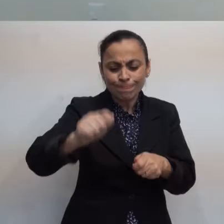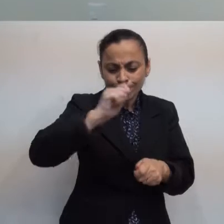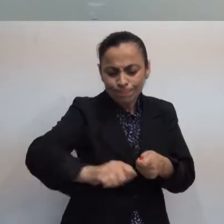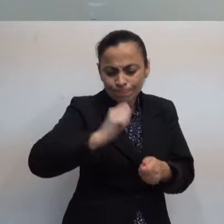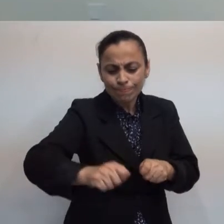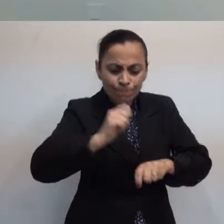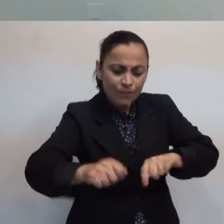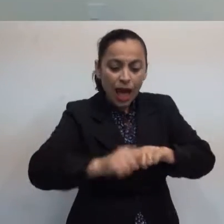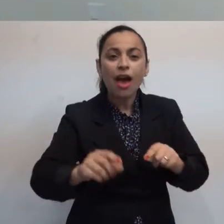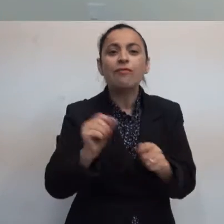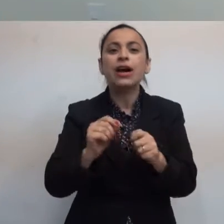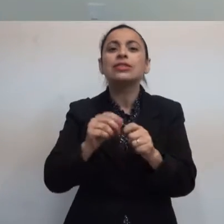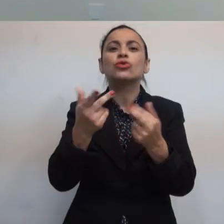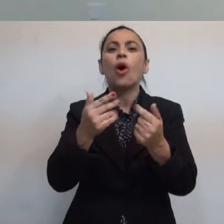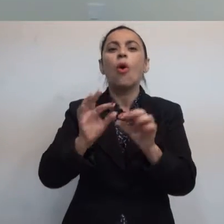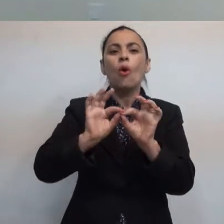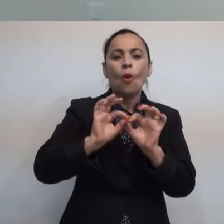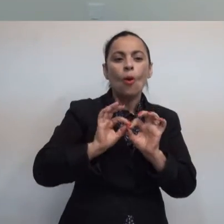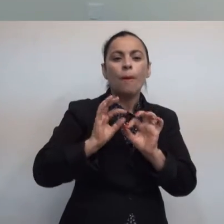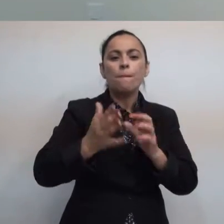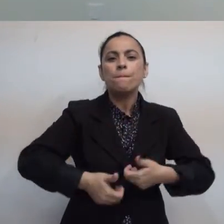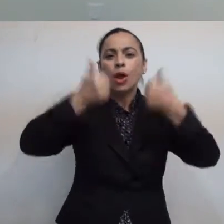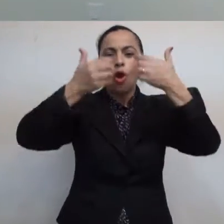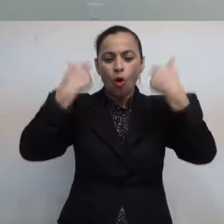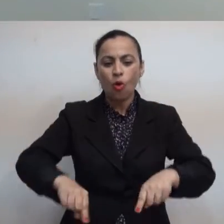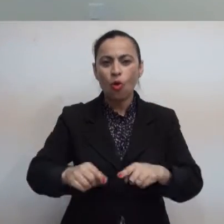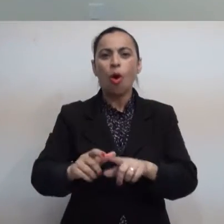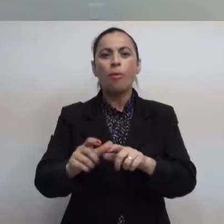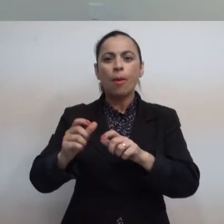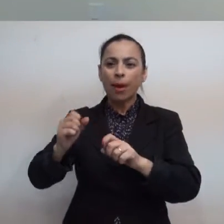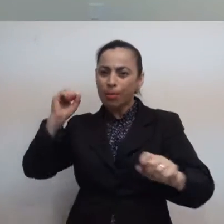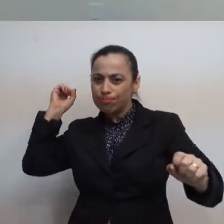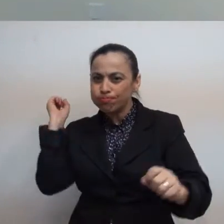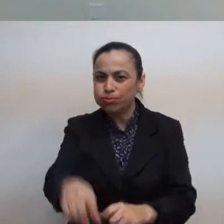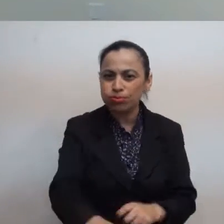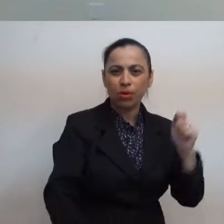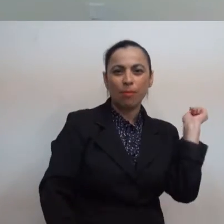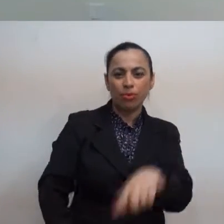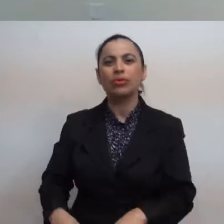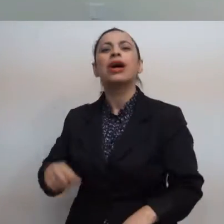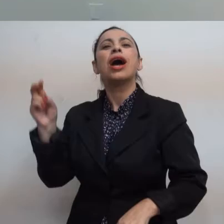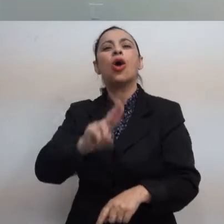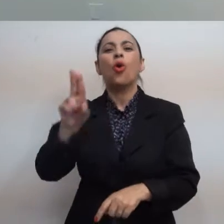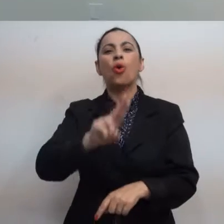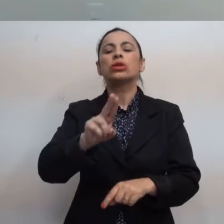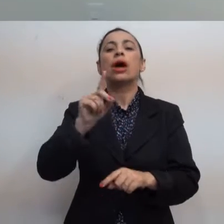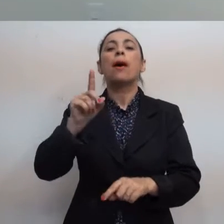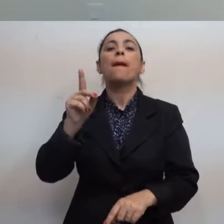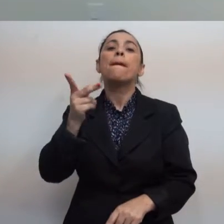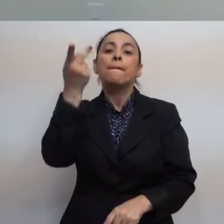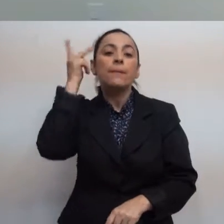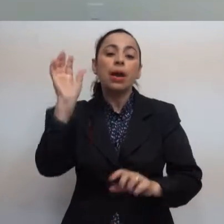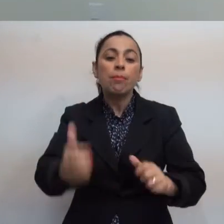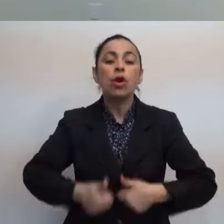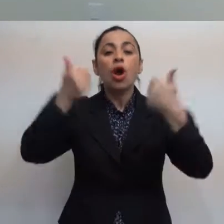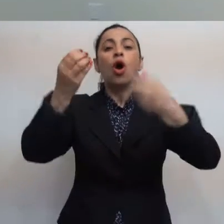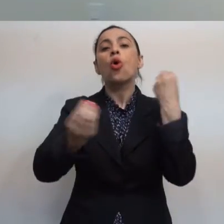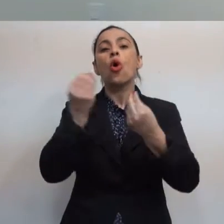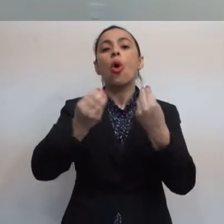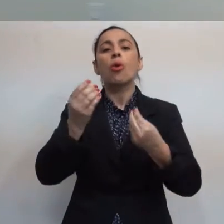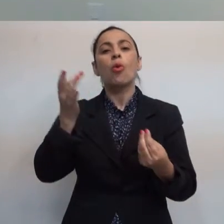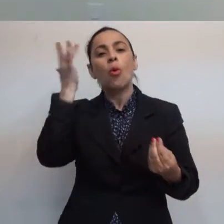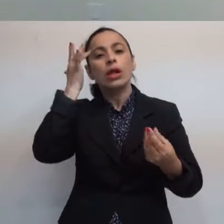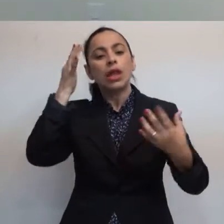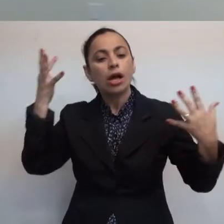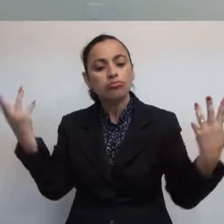ele faz uma extensão do seu corpo para a utilização desse recurso em prol da